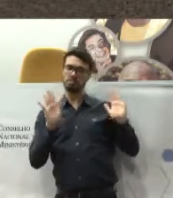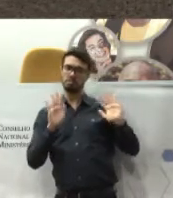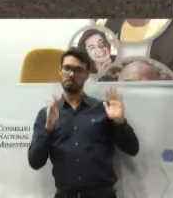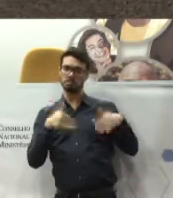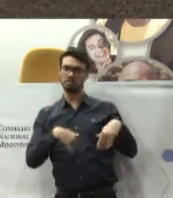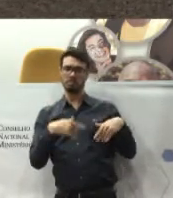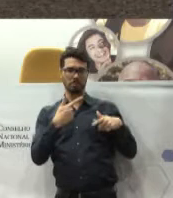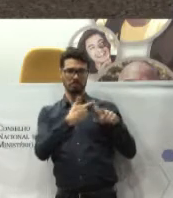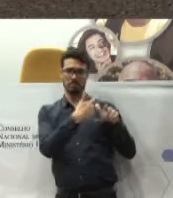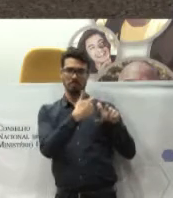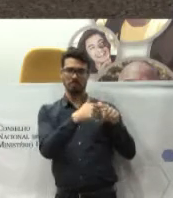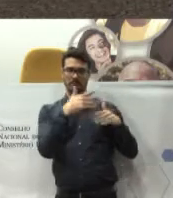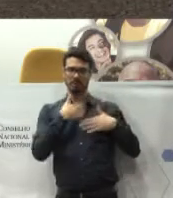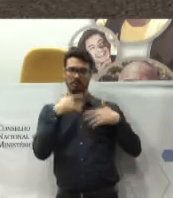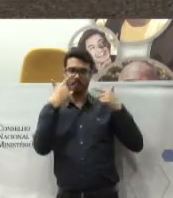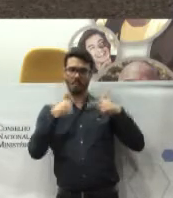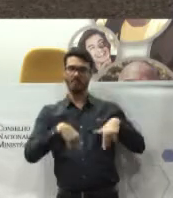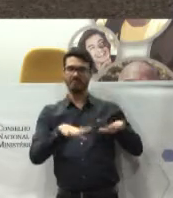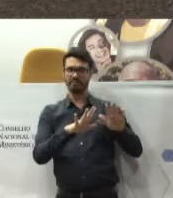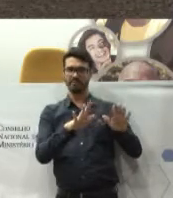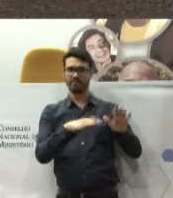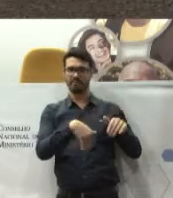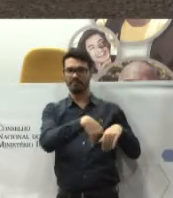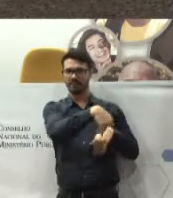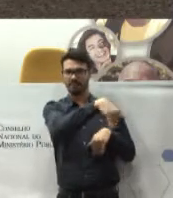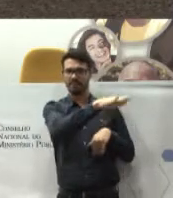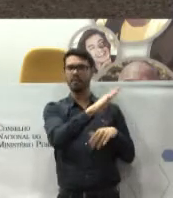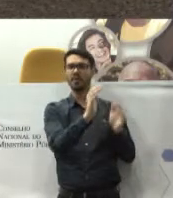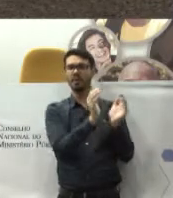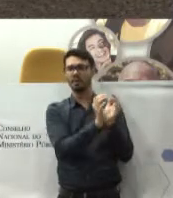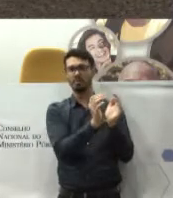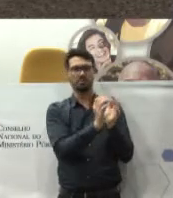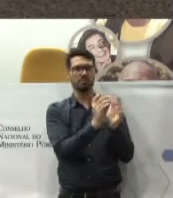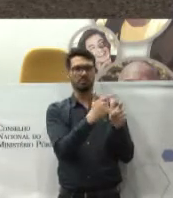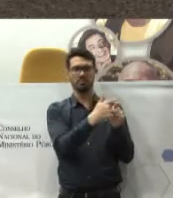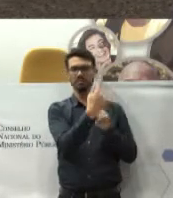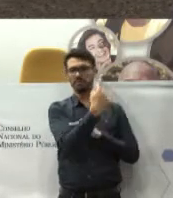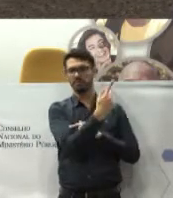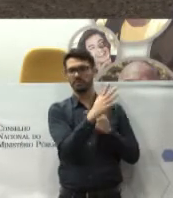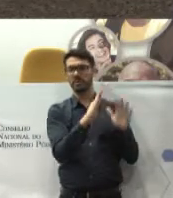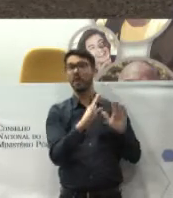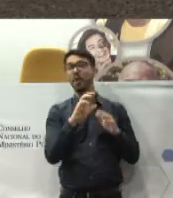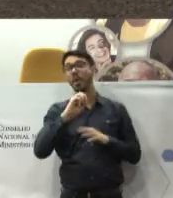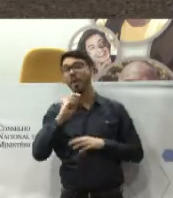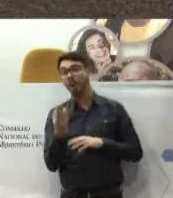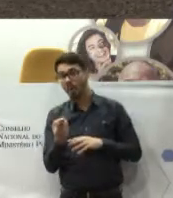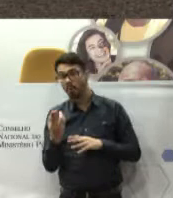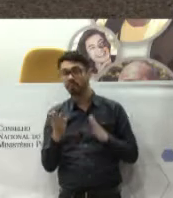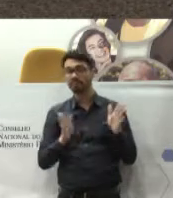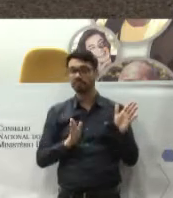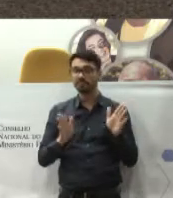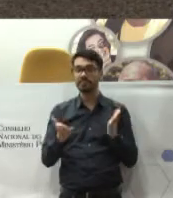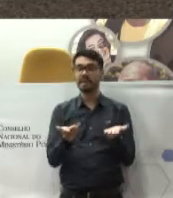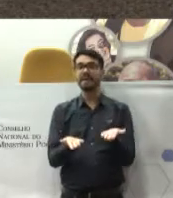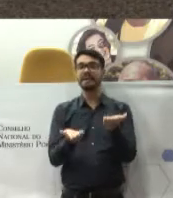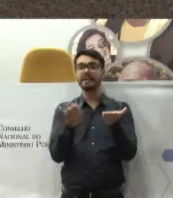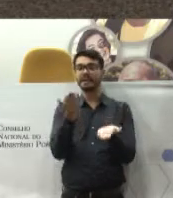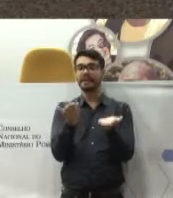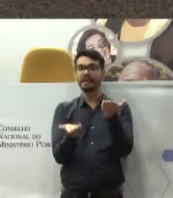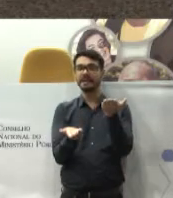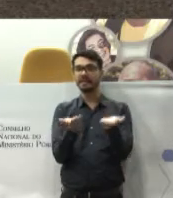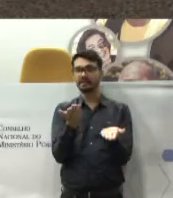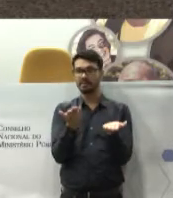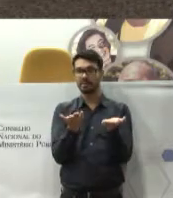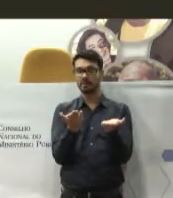dane-se a coletividade, ou o Judiciário tenta assumir de uma forma sustentável, que é a